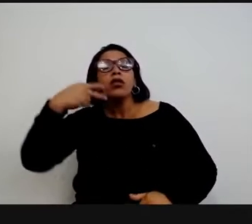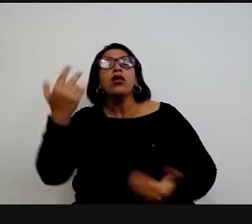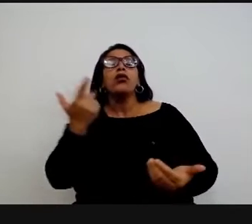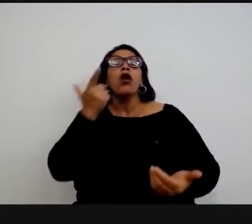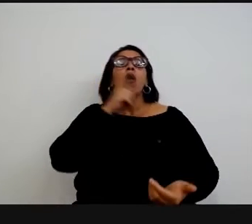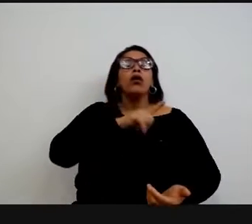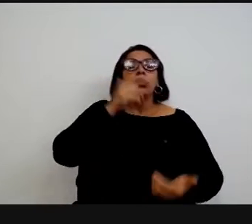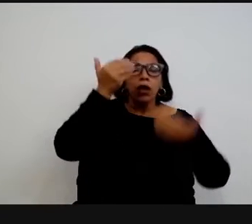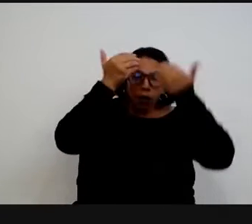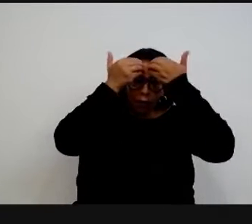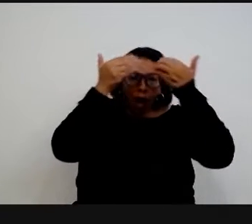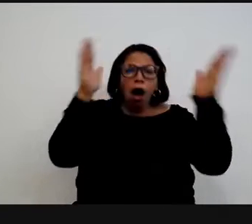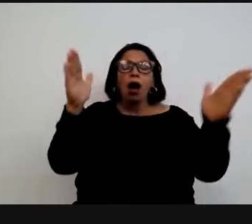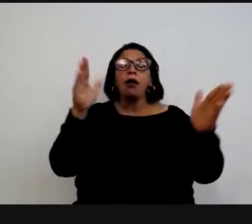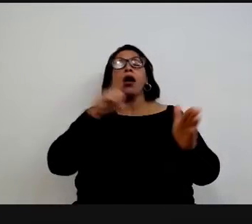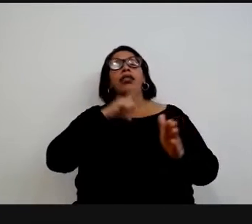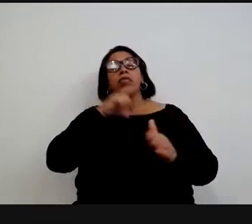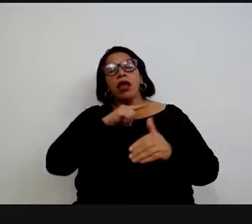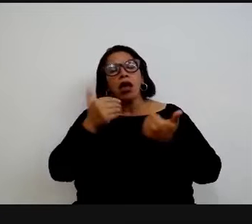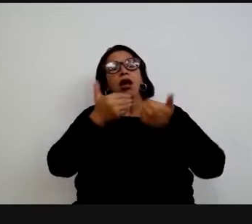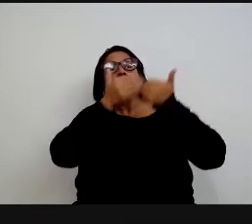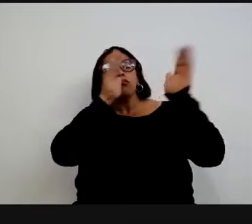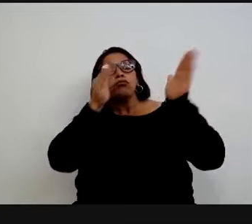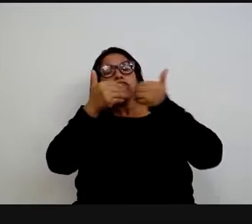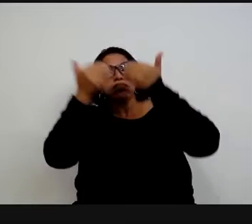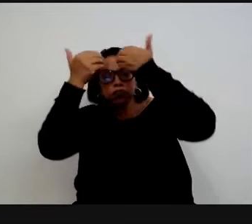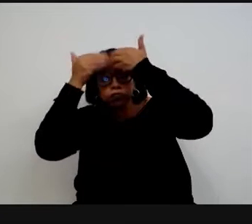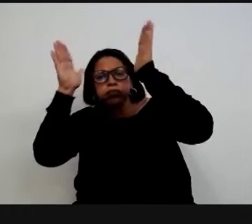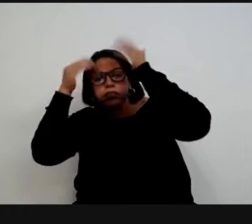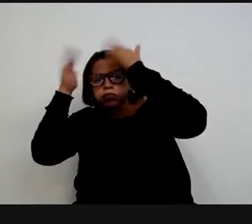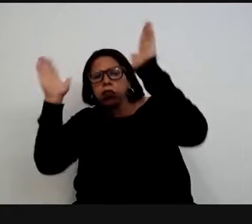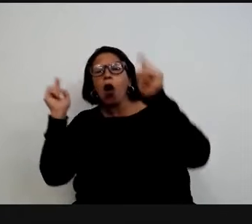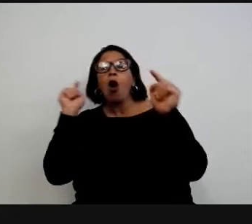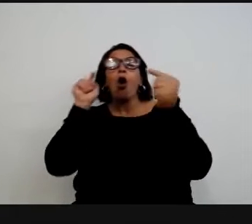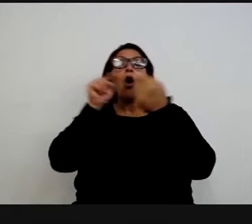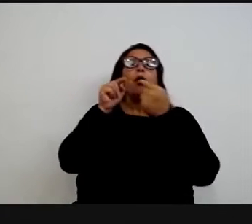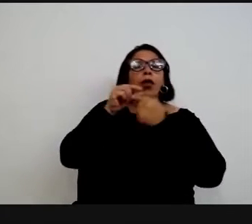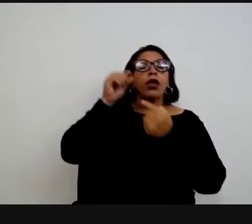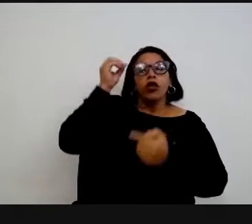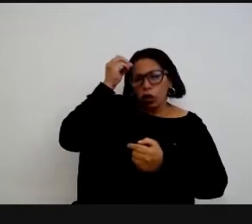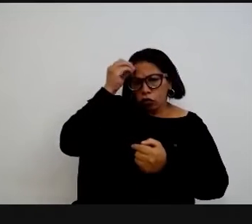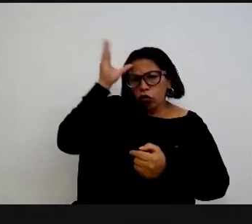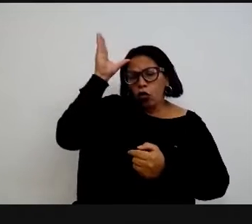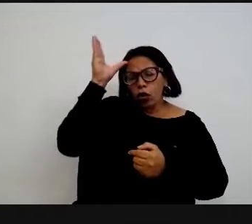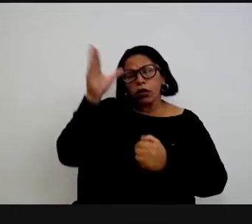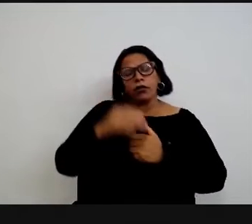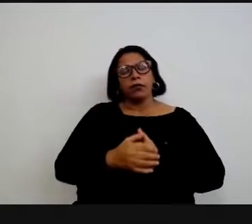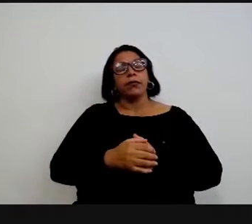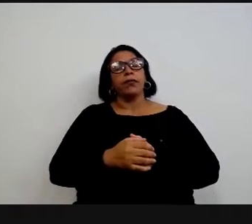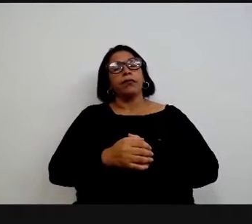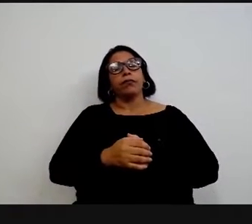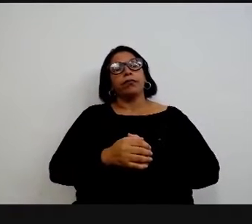dizer, parlamentos têm que estar construindo os seus objetos de conhecimento,